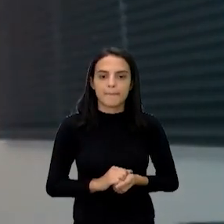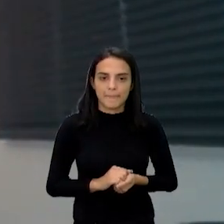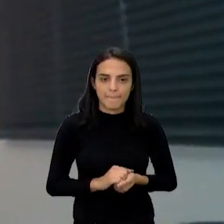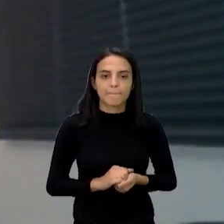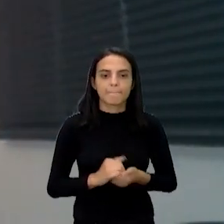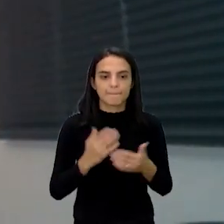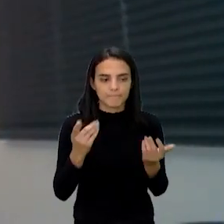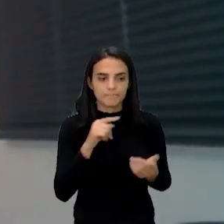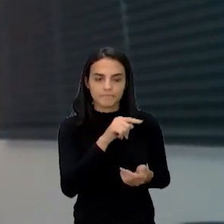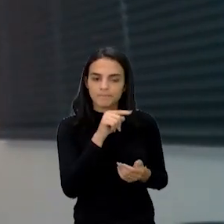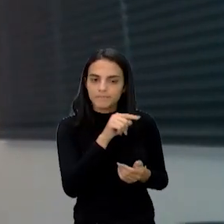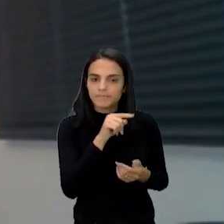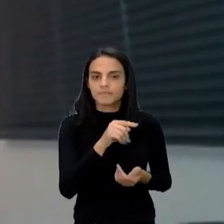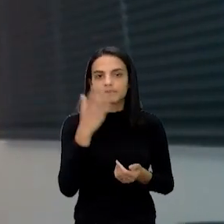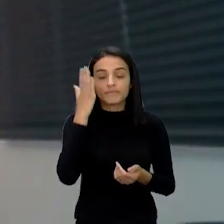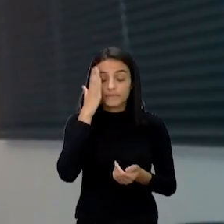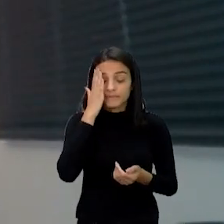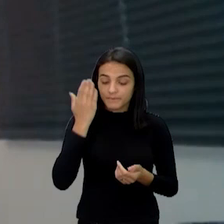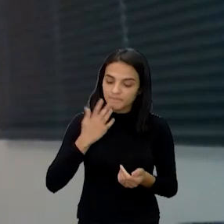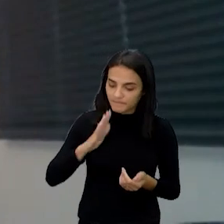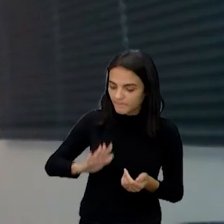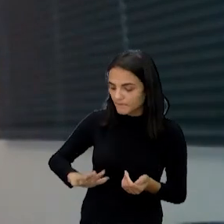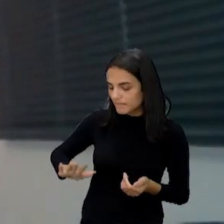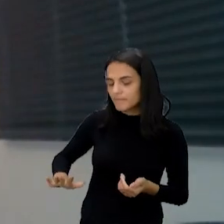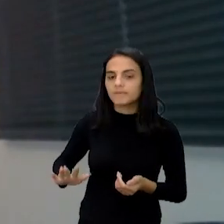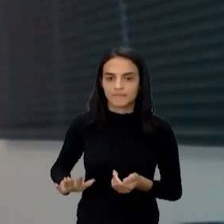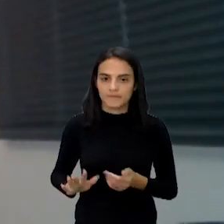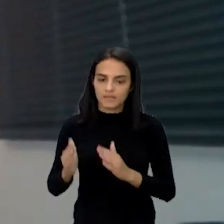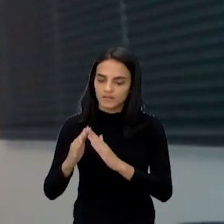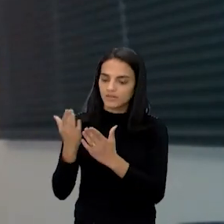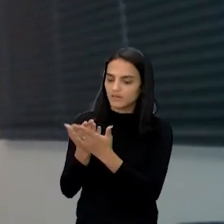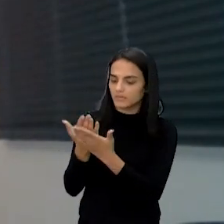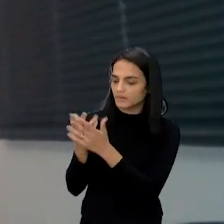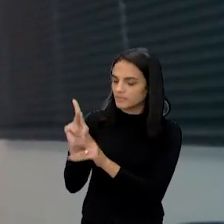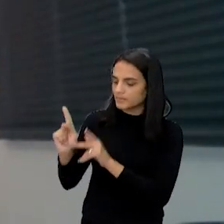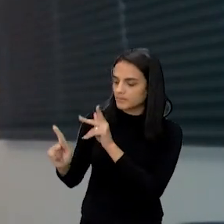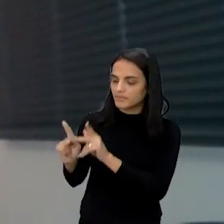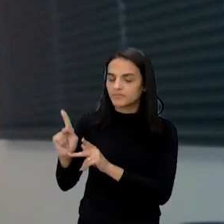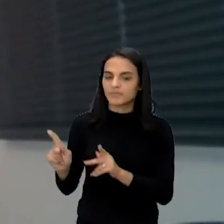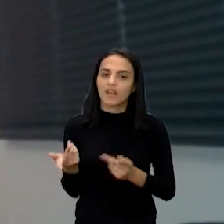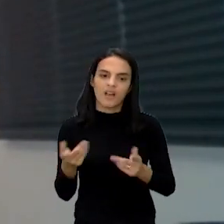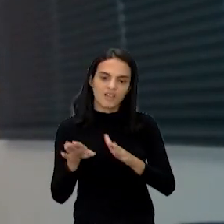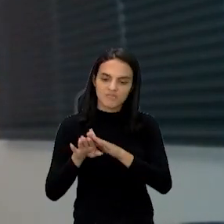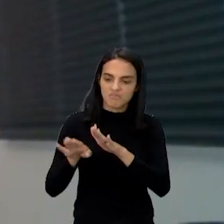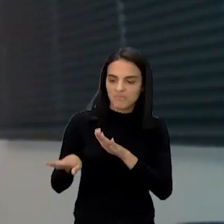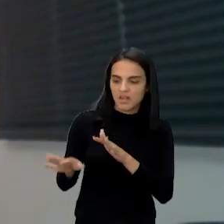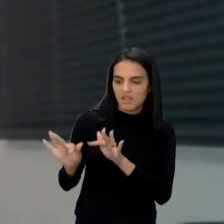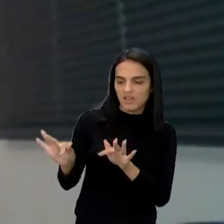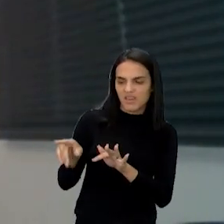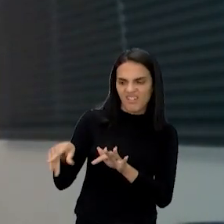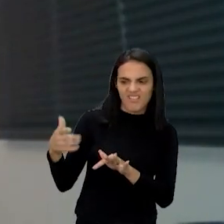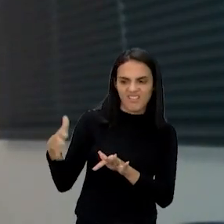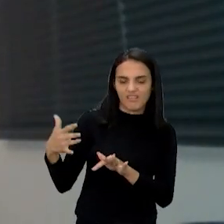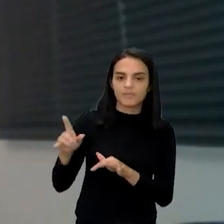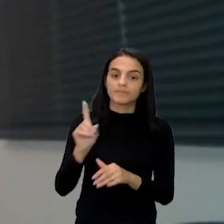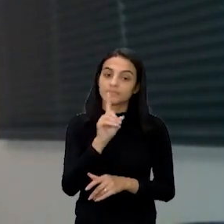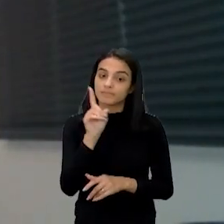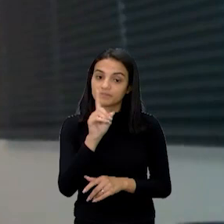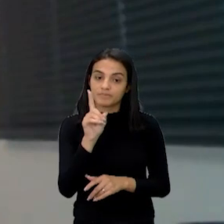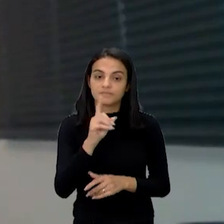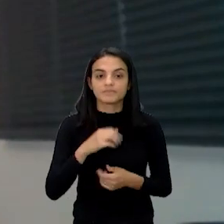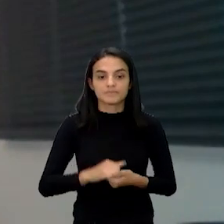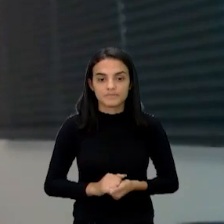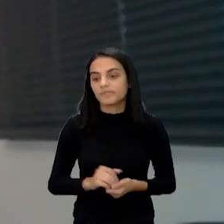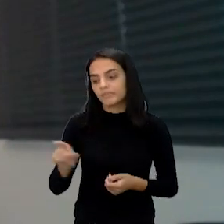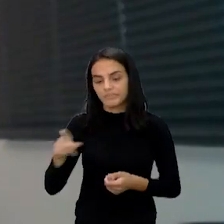mito também pensar que as crianças de escola pública tenham QI rebaixado, ou que tenham mais dificuldade do que outras crianças.